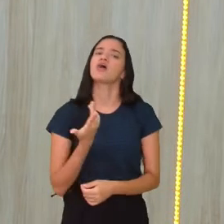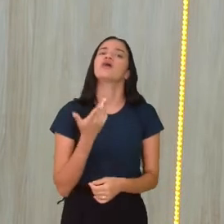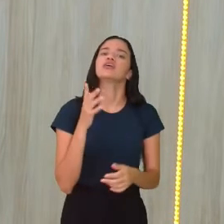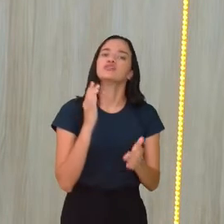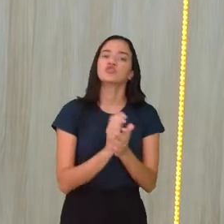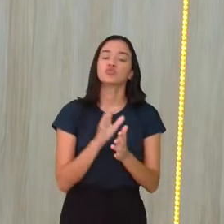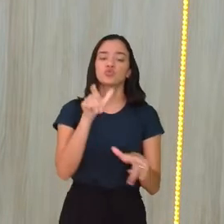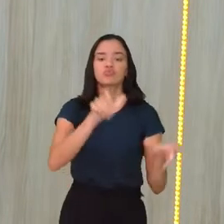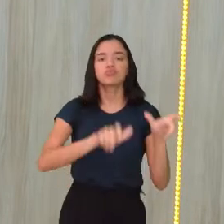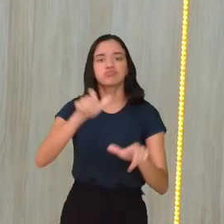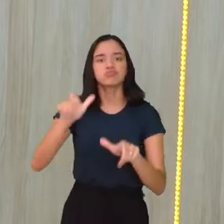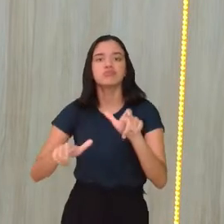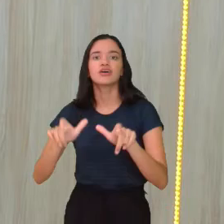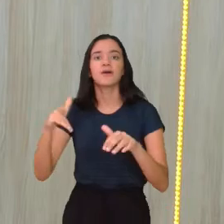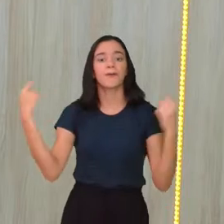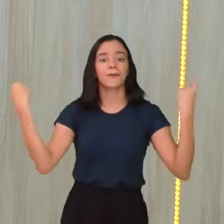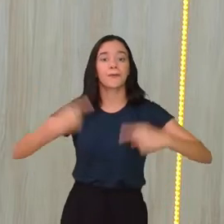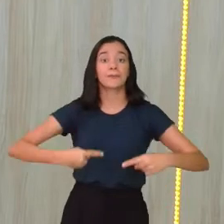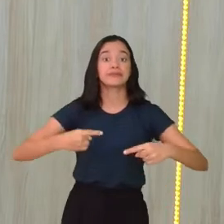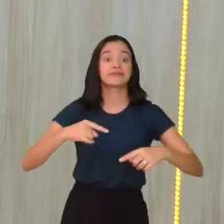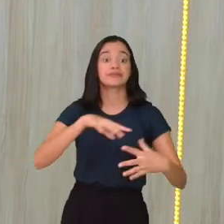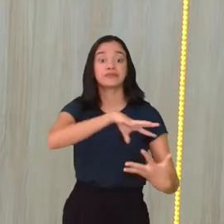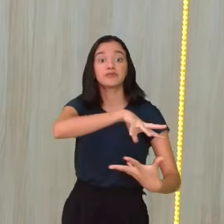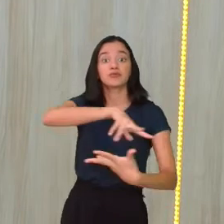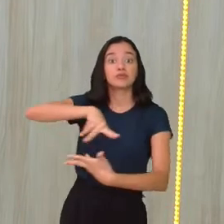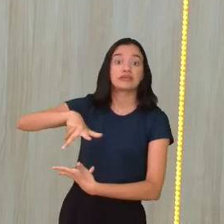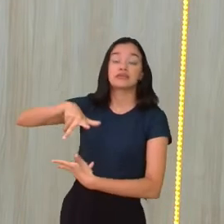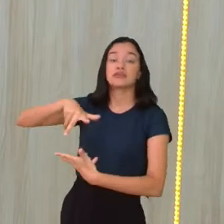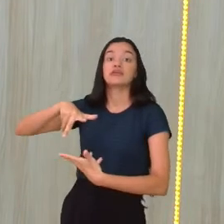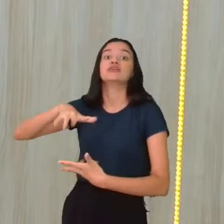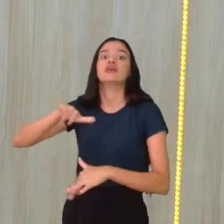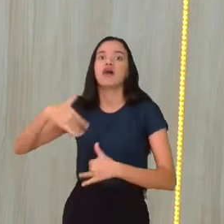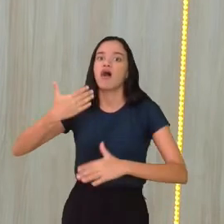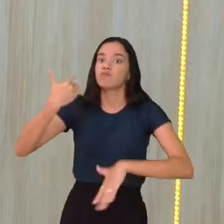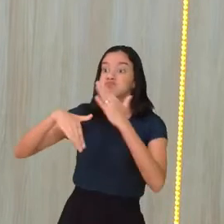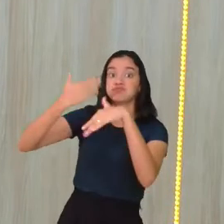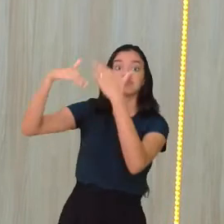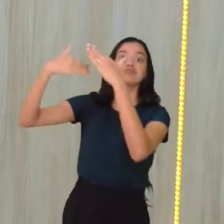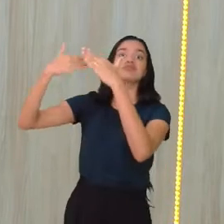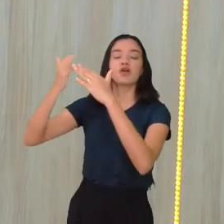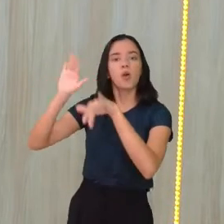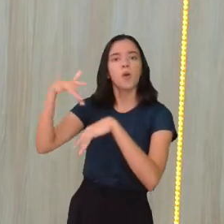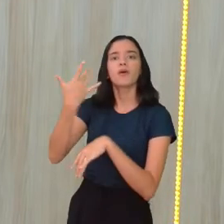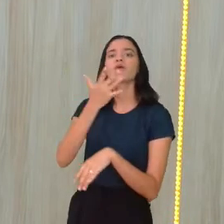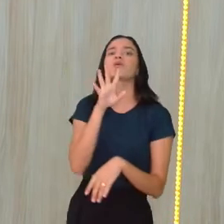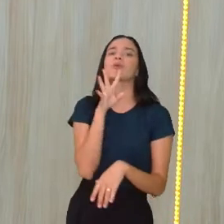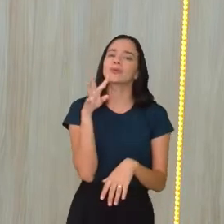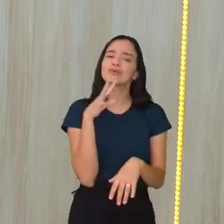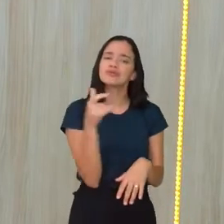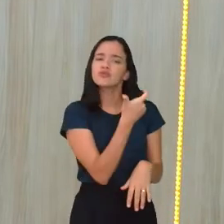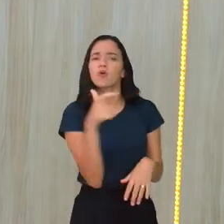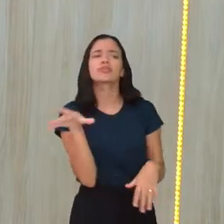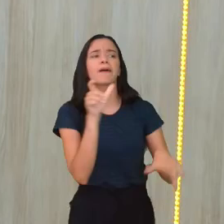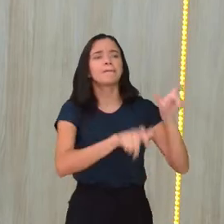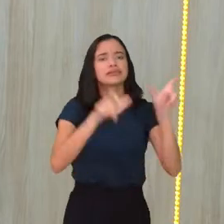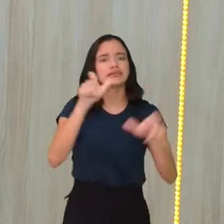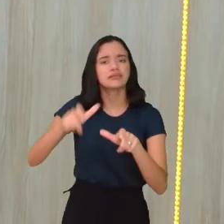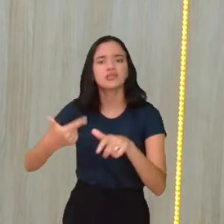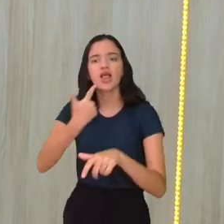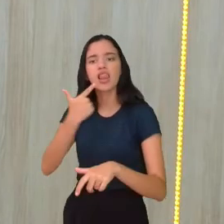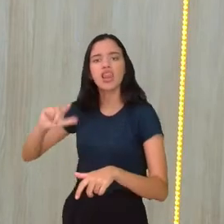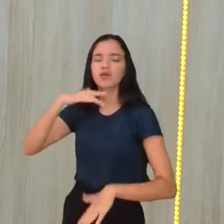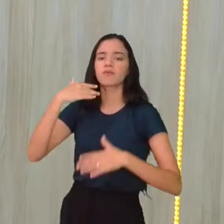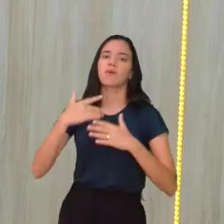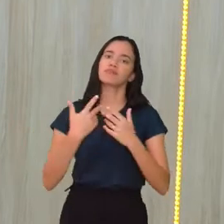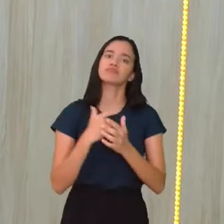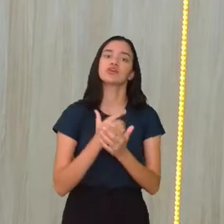atleta que vai para uma competição de nível mundial cresce absurdamente, né? Conhece outras pessoas, consegue falar outros idiomas, né,